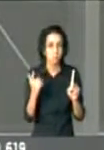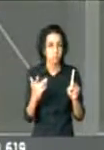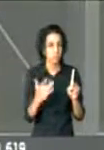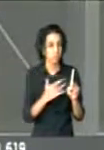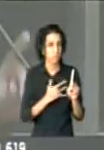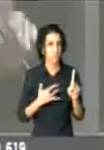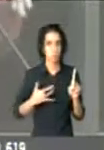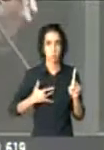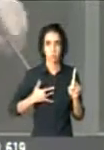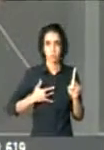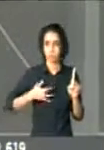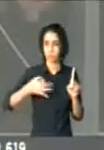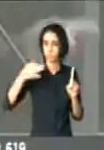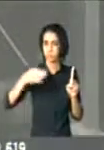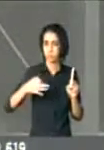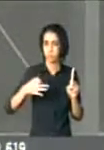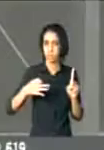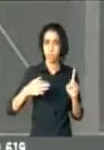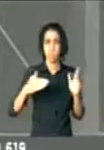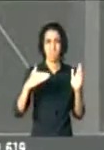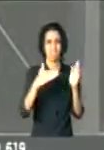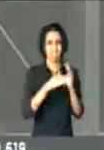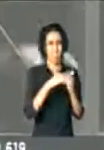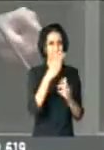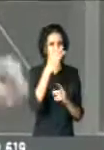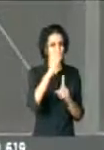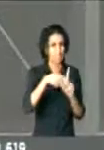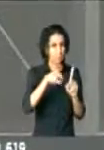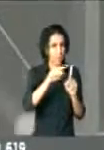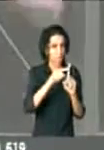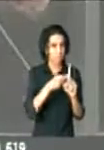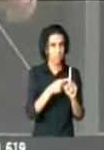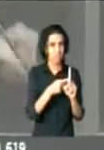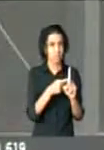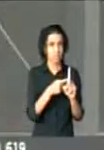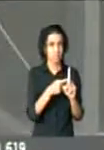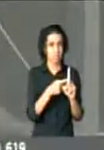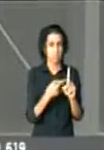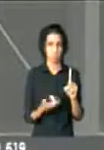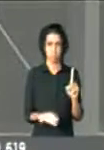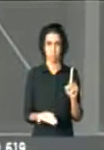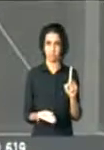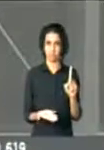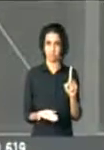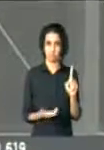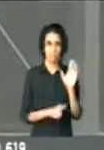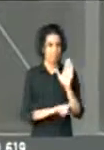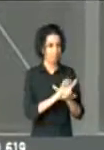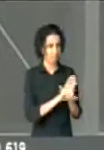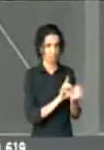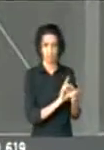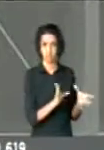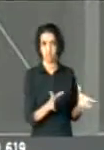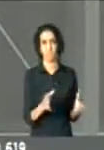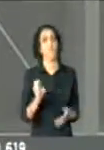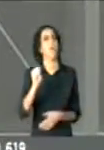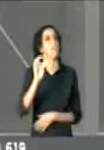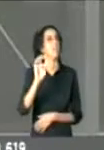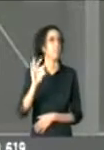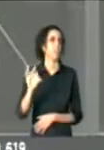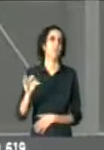normal, até os 3 meses, sem que a lei claramente autorize, para mim o Supremo já foi longe